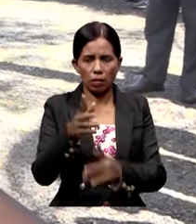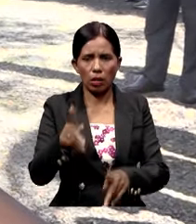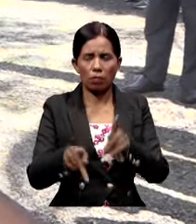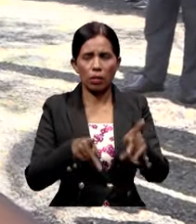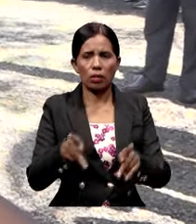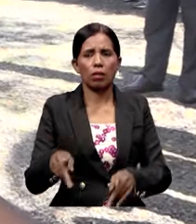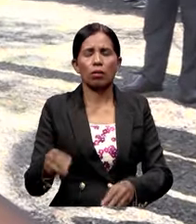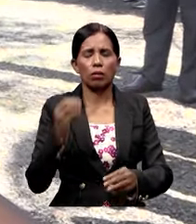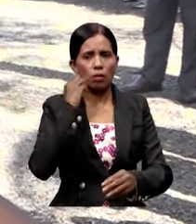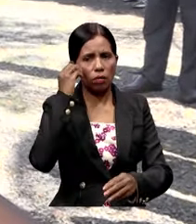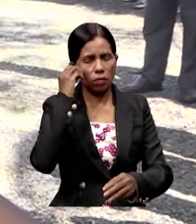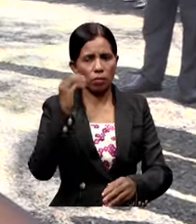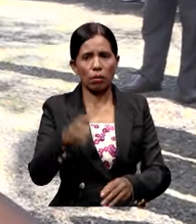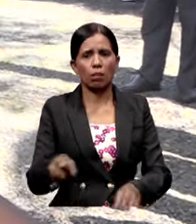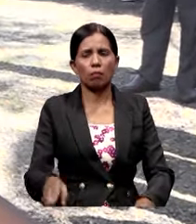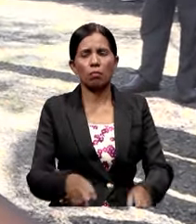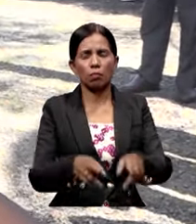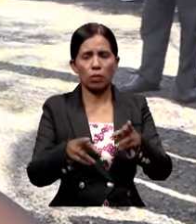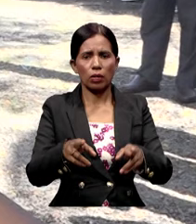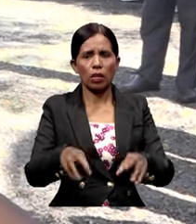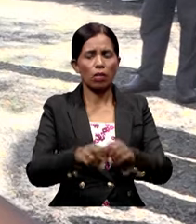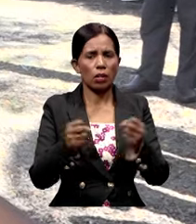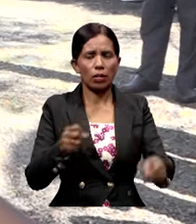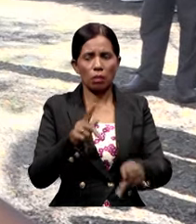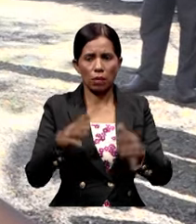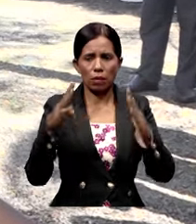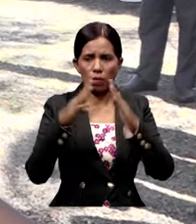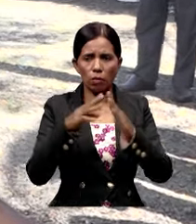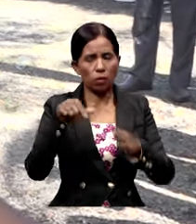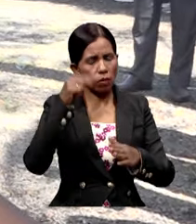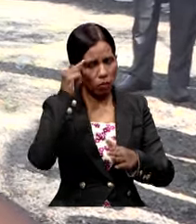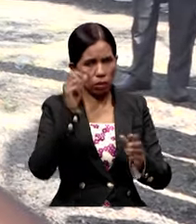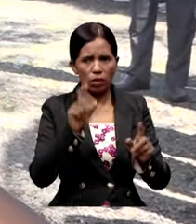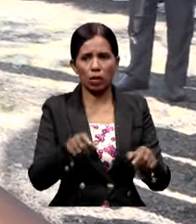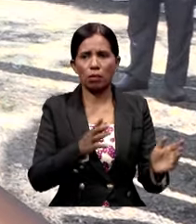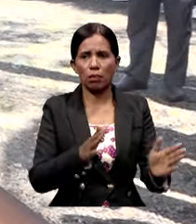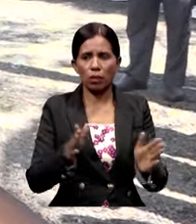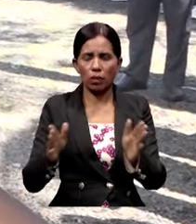motas sobre como dar em uma deve abambeira o governo tem essa preparação com boa tirando